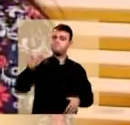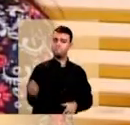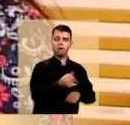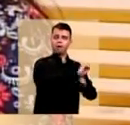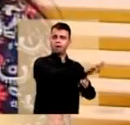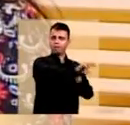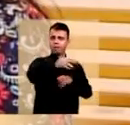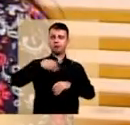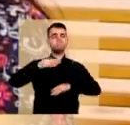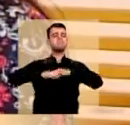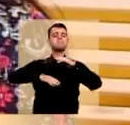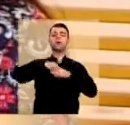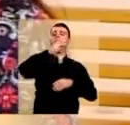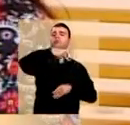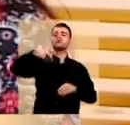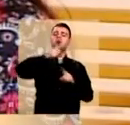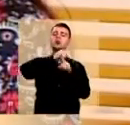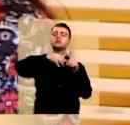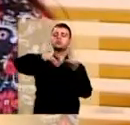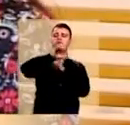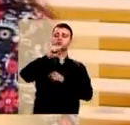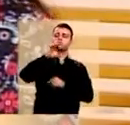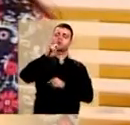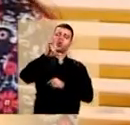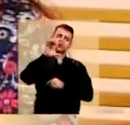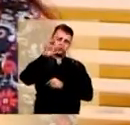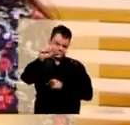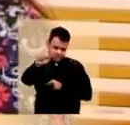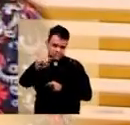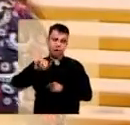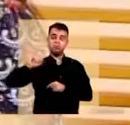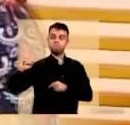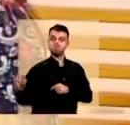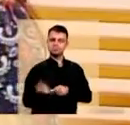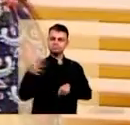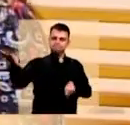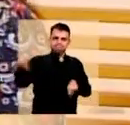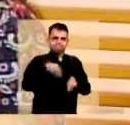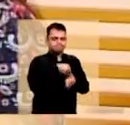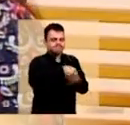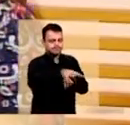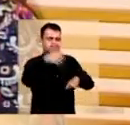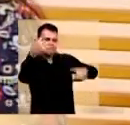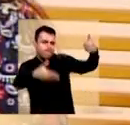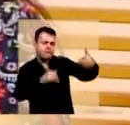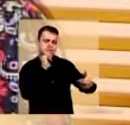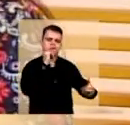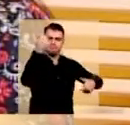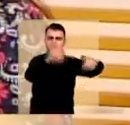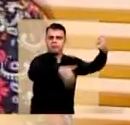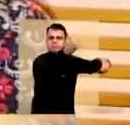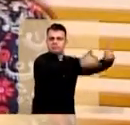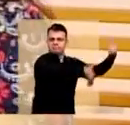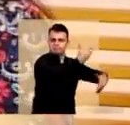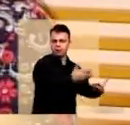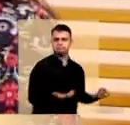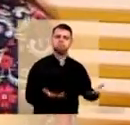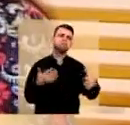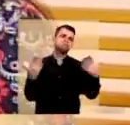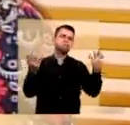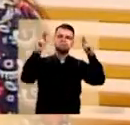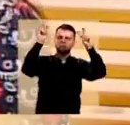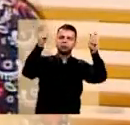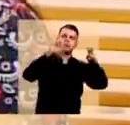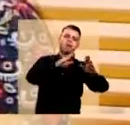aulas, né? Como professora de sociologia, eu pegava aquilo que eles estavam lendo e para dar de exemplo e tal. Então, desde